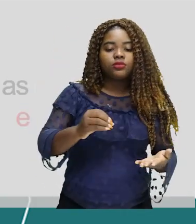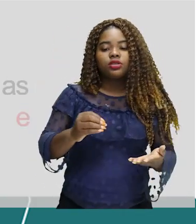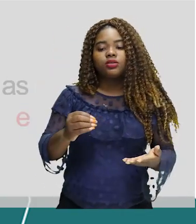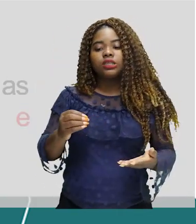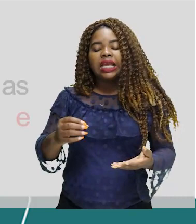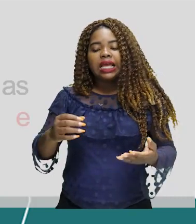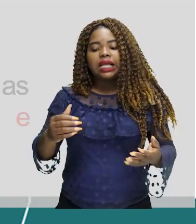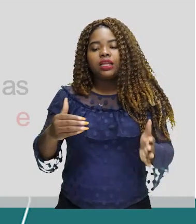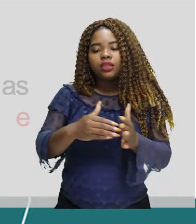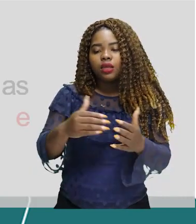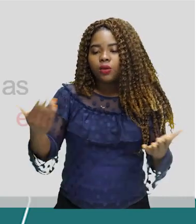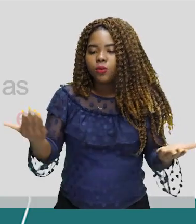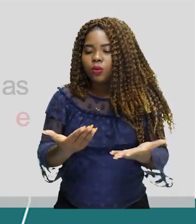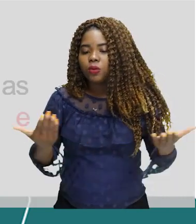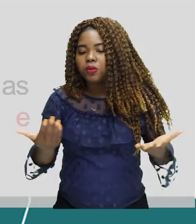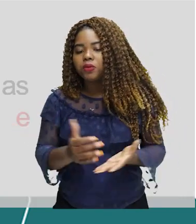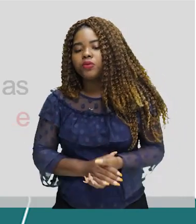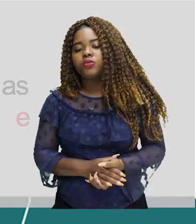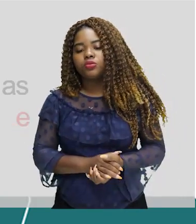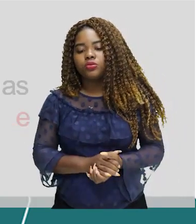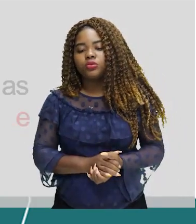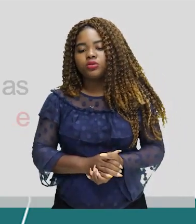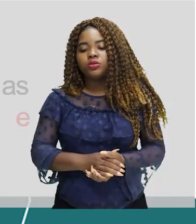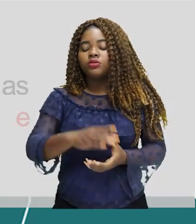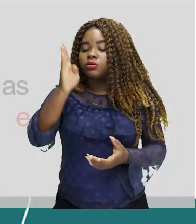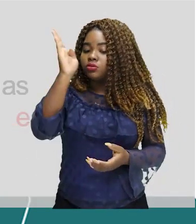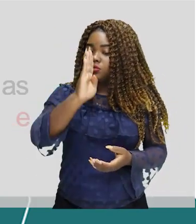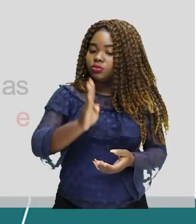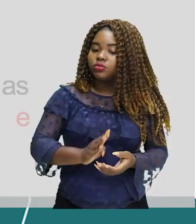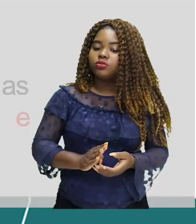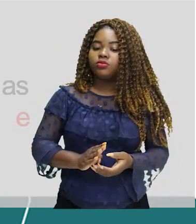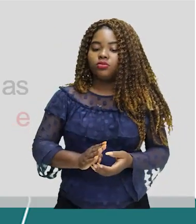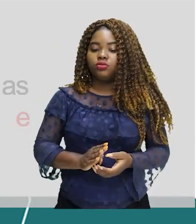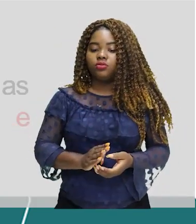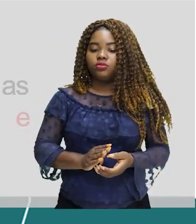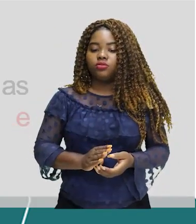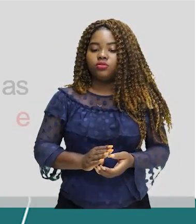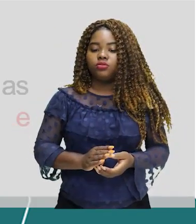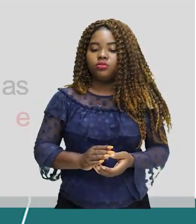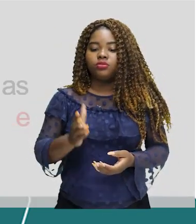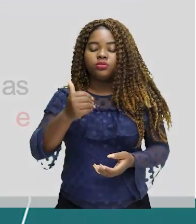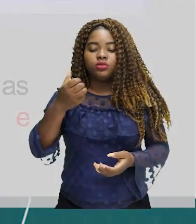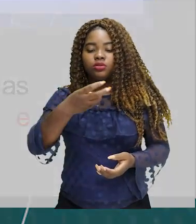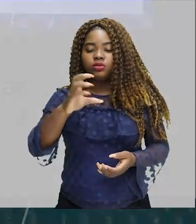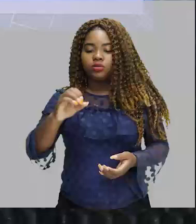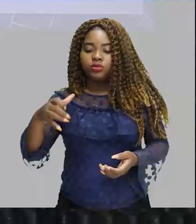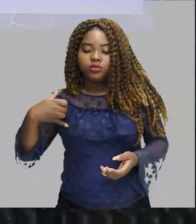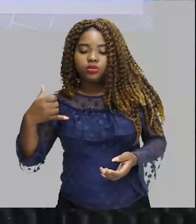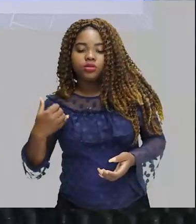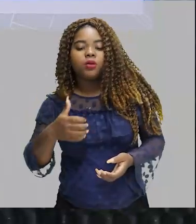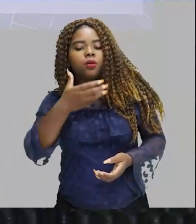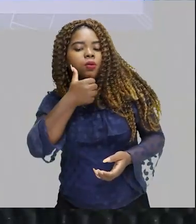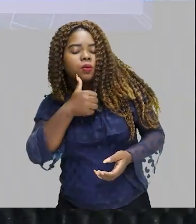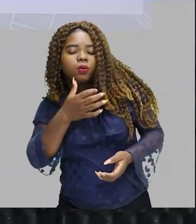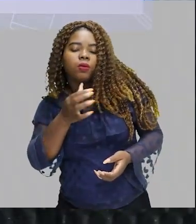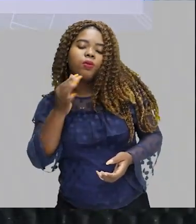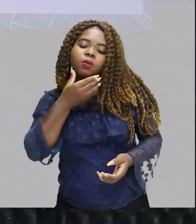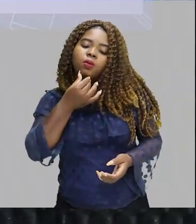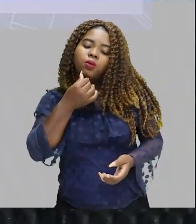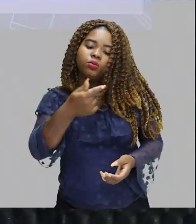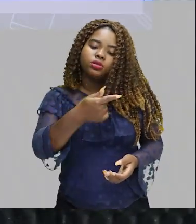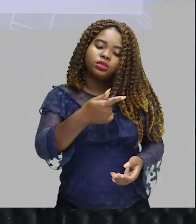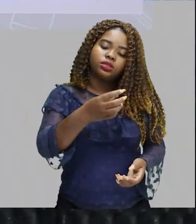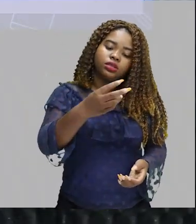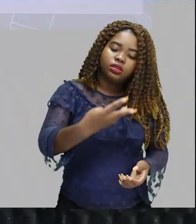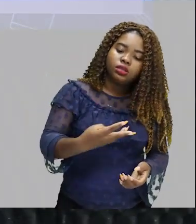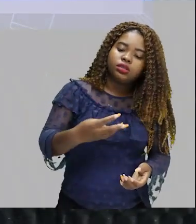tirando uma média, a expectativa de vida do brasileiro aumentou em torno de 30 anos, com a expectativa de homens ficando na média de 73 anos e de